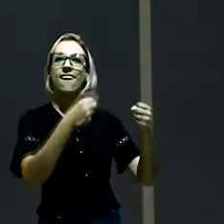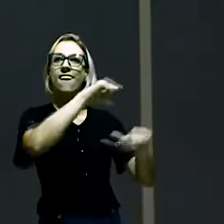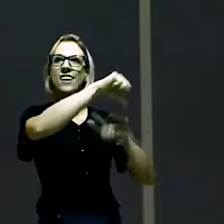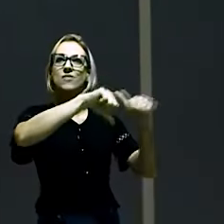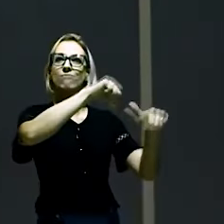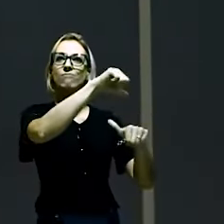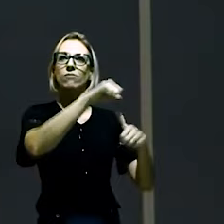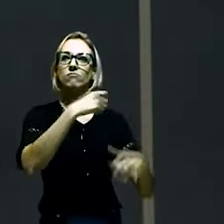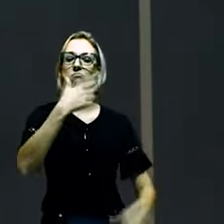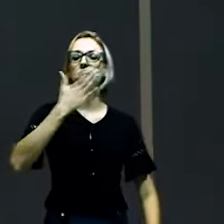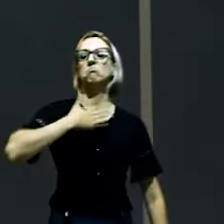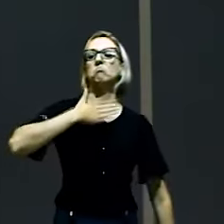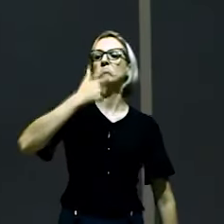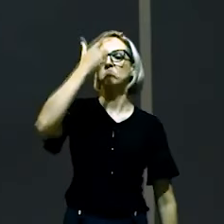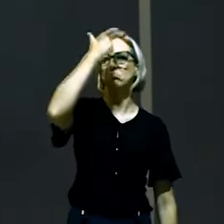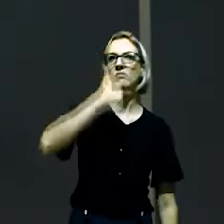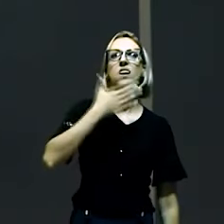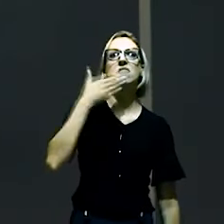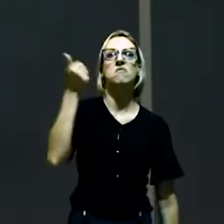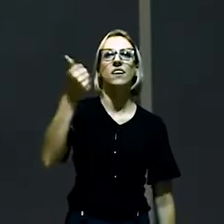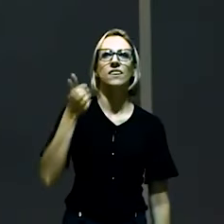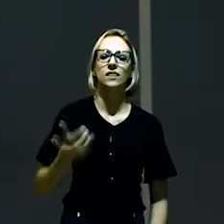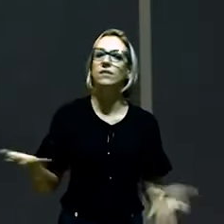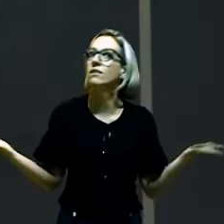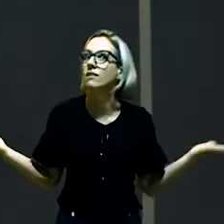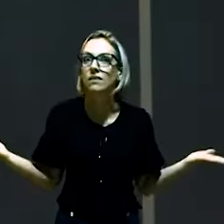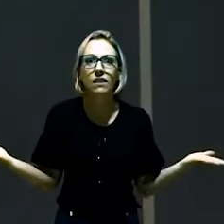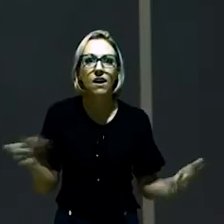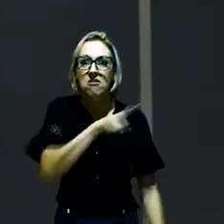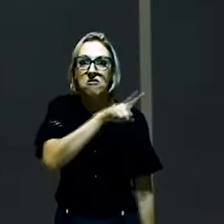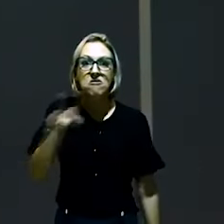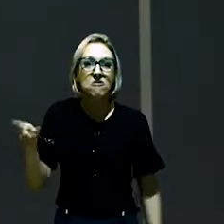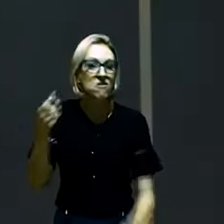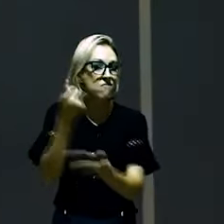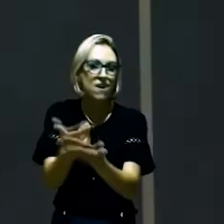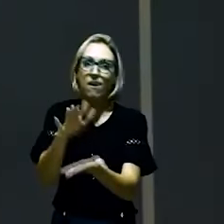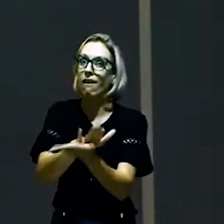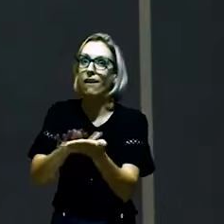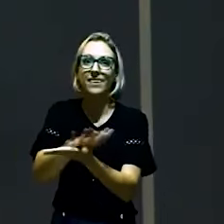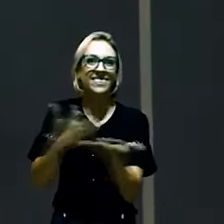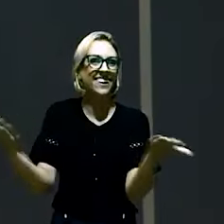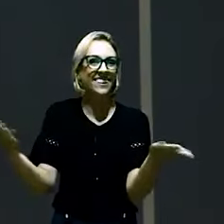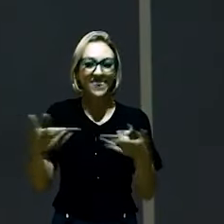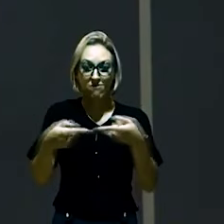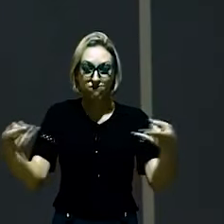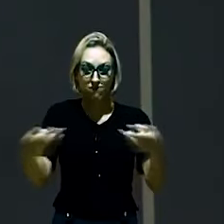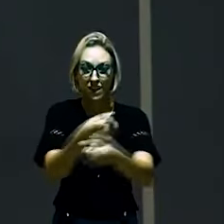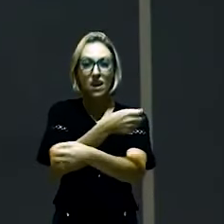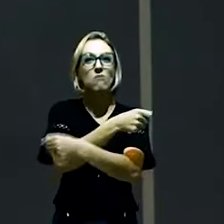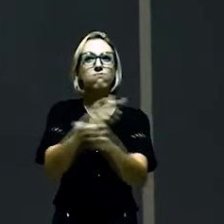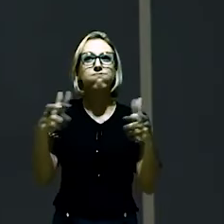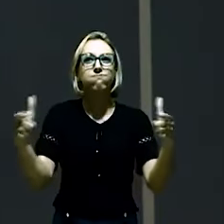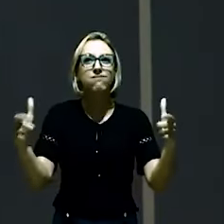Ei, nem pago está seu carro. E você já está se achando acima de todo mundo. Não